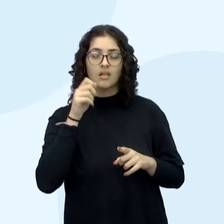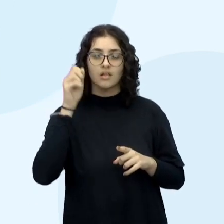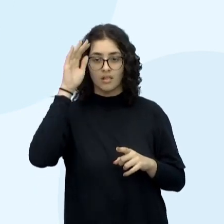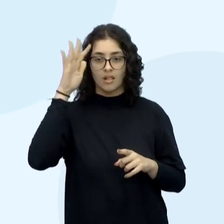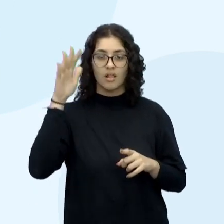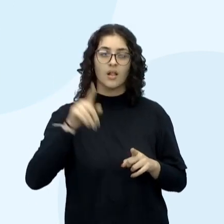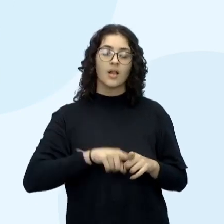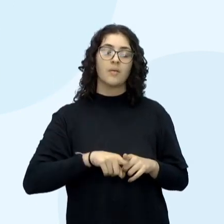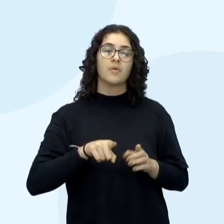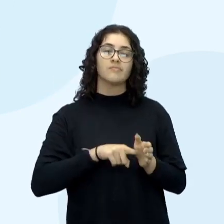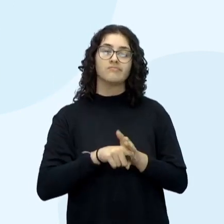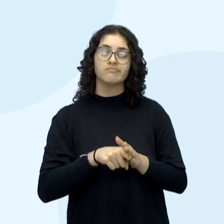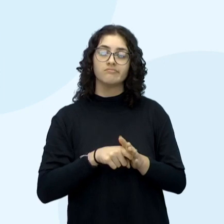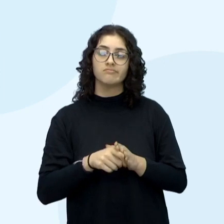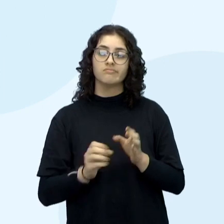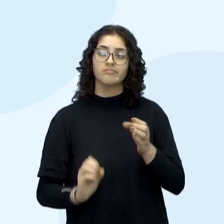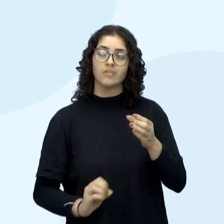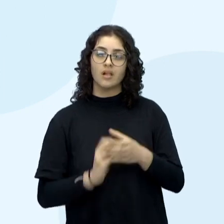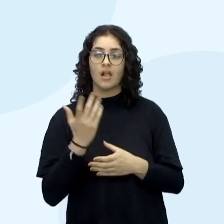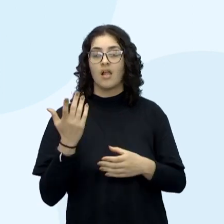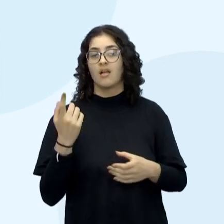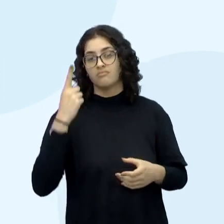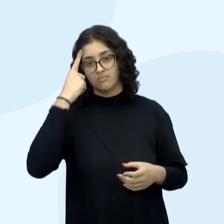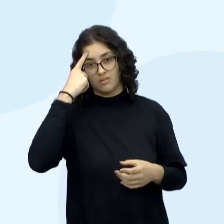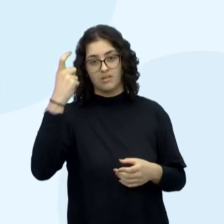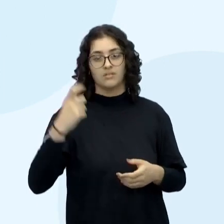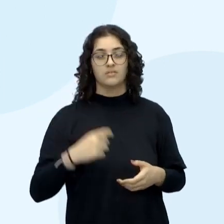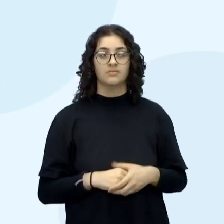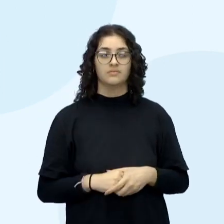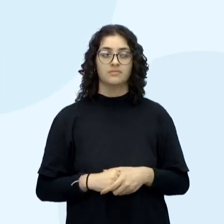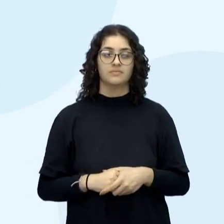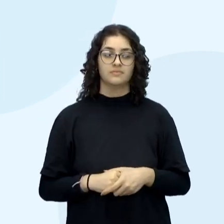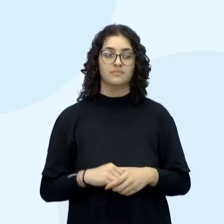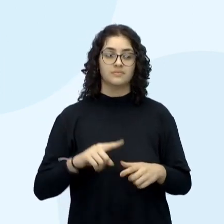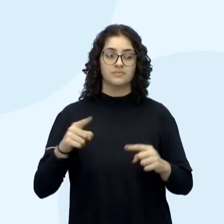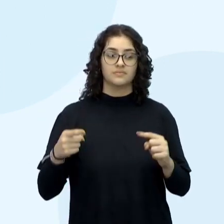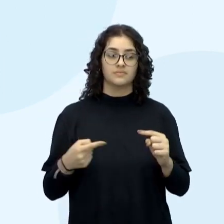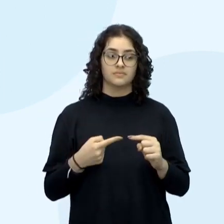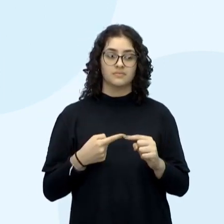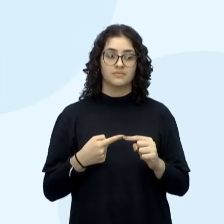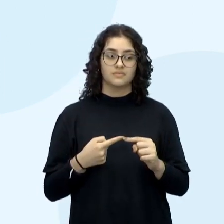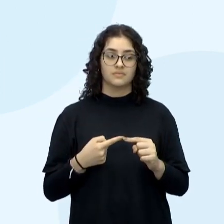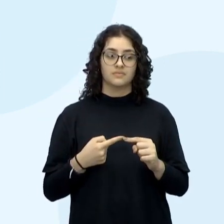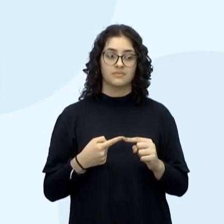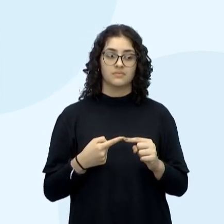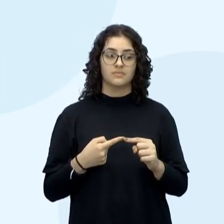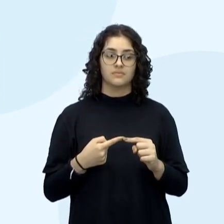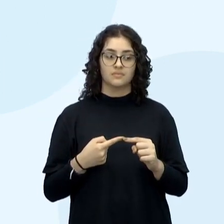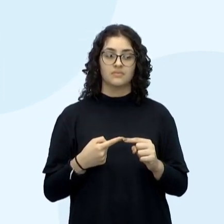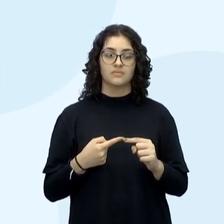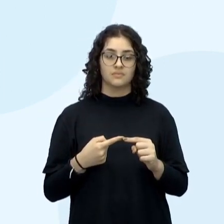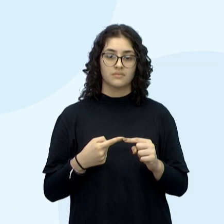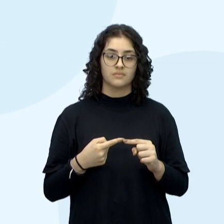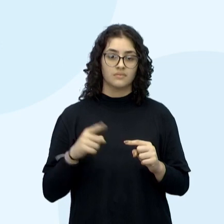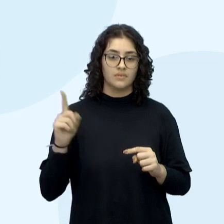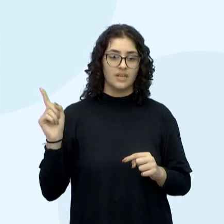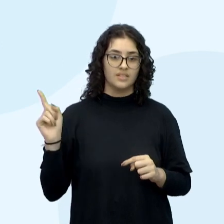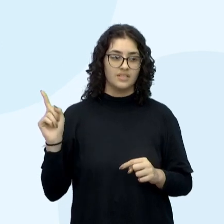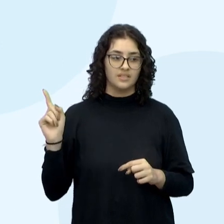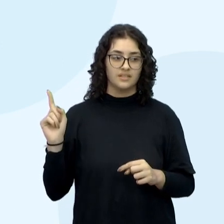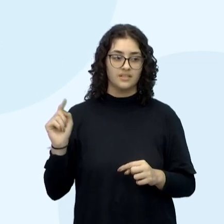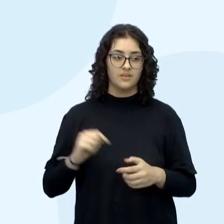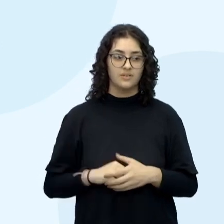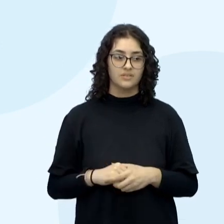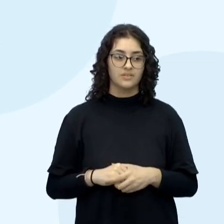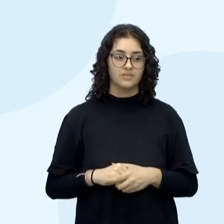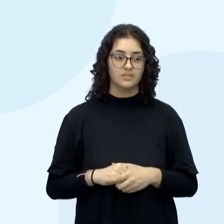seja, investigar e criar, ter ideias, né? Sim. E o objetivo da aula é criar uma programação de uma história